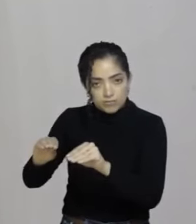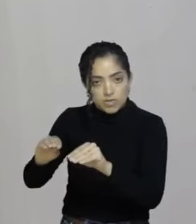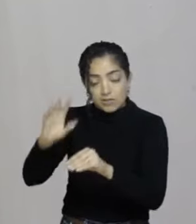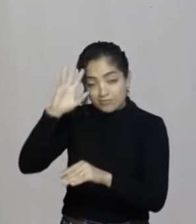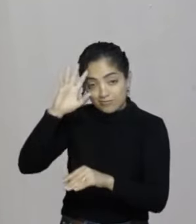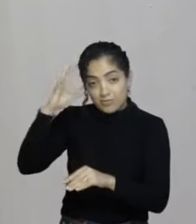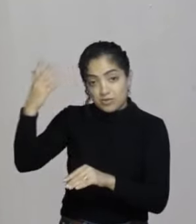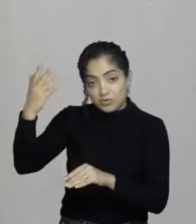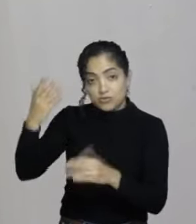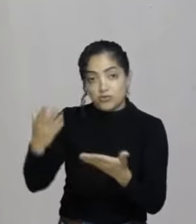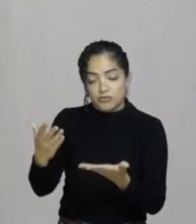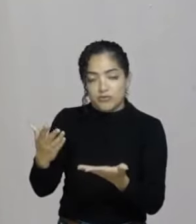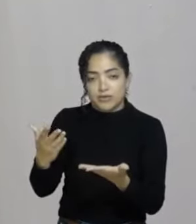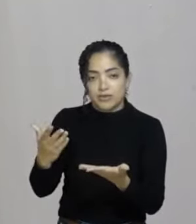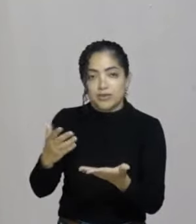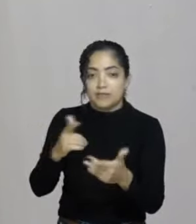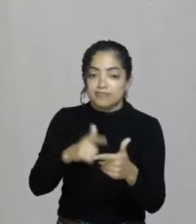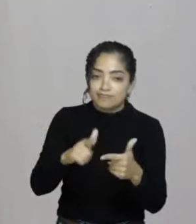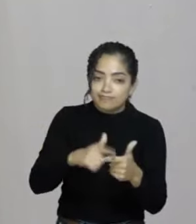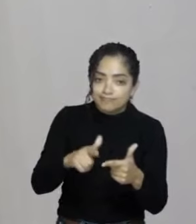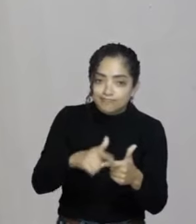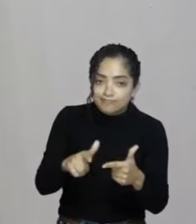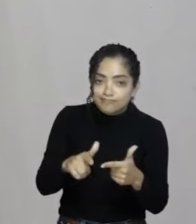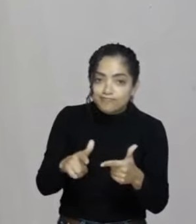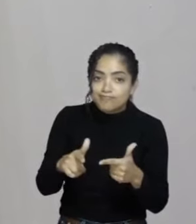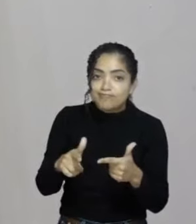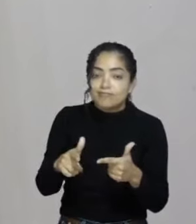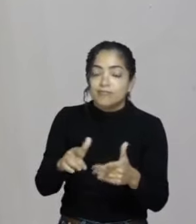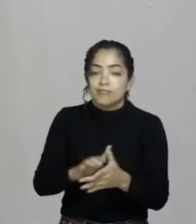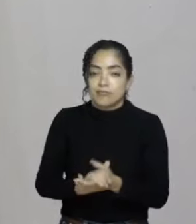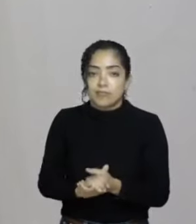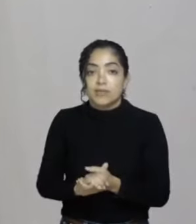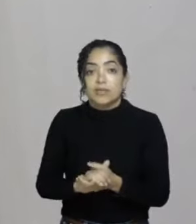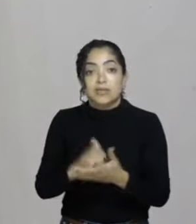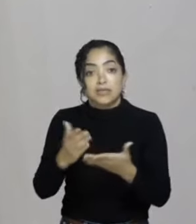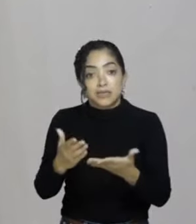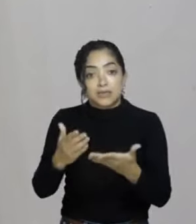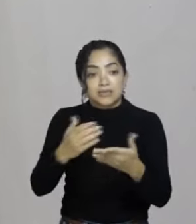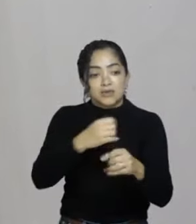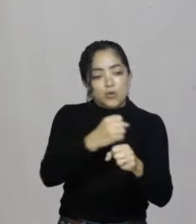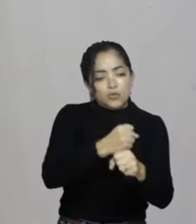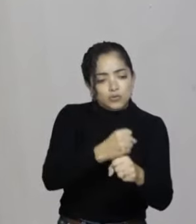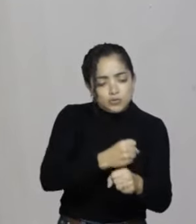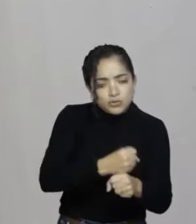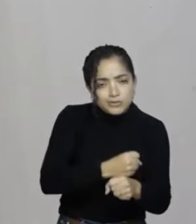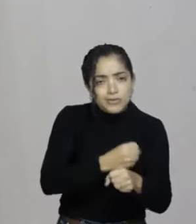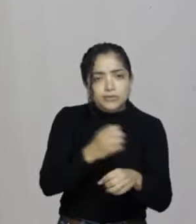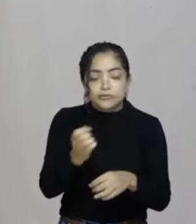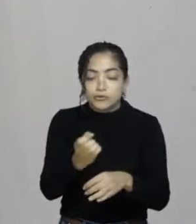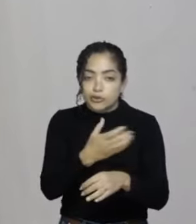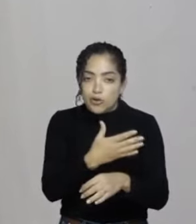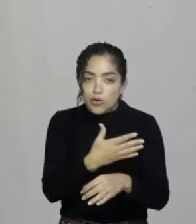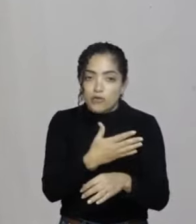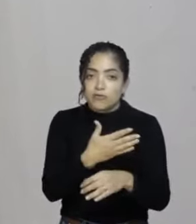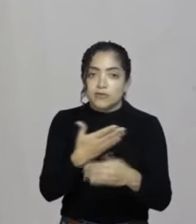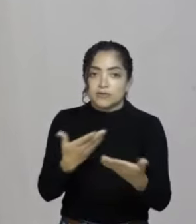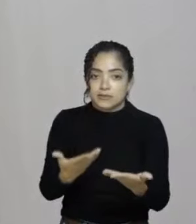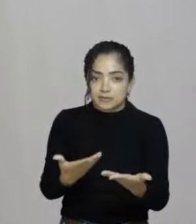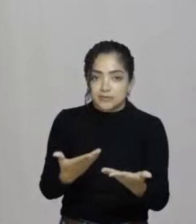o problema da ociosidade das escolas e também da construção de novas escolas